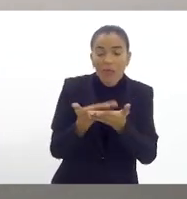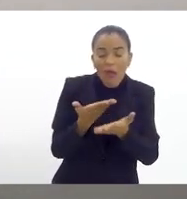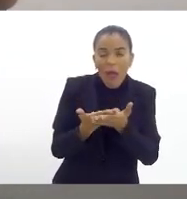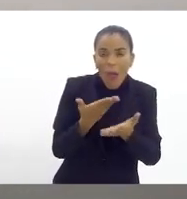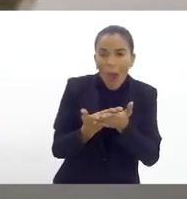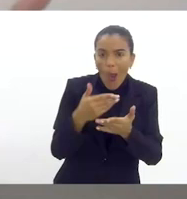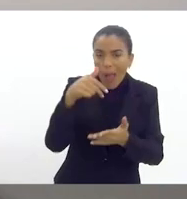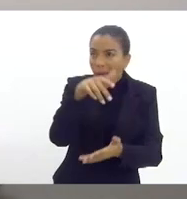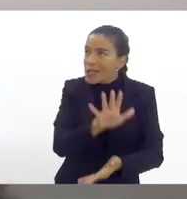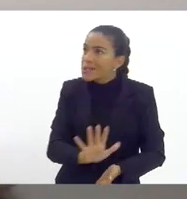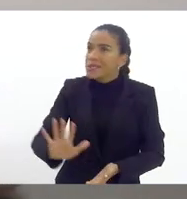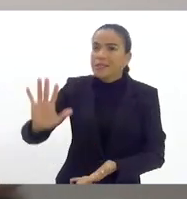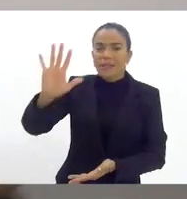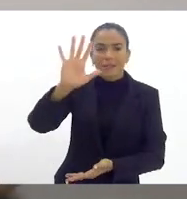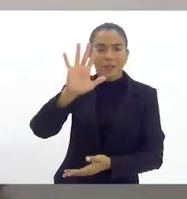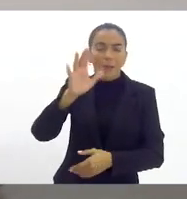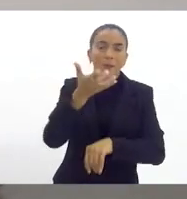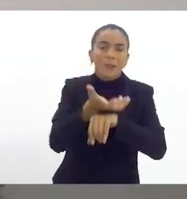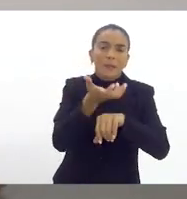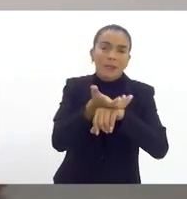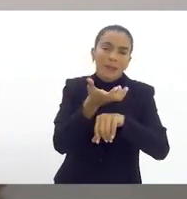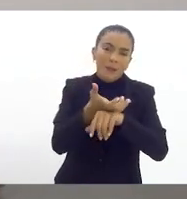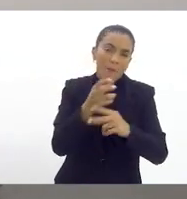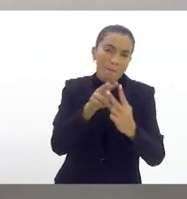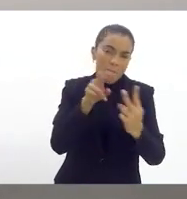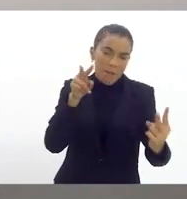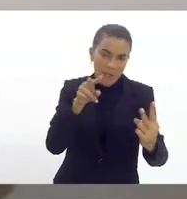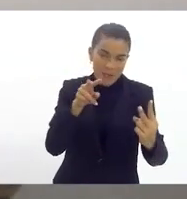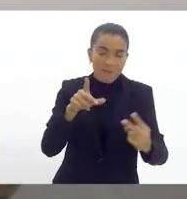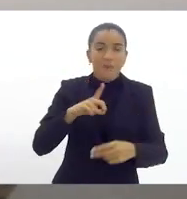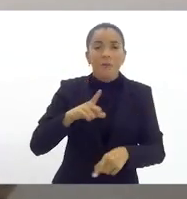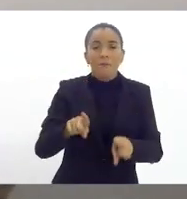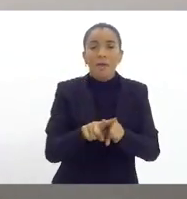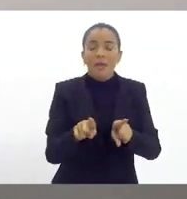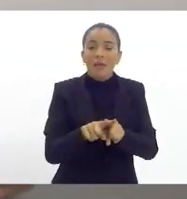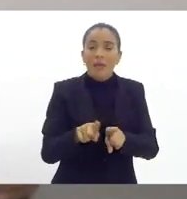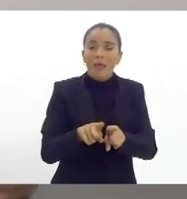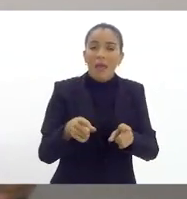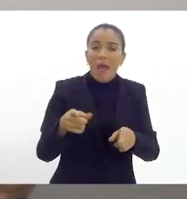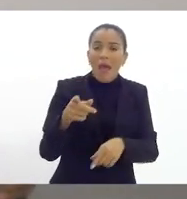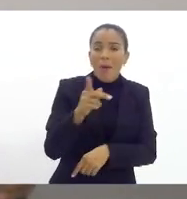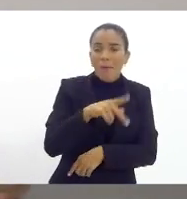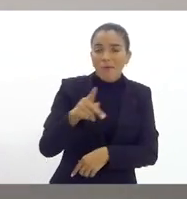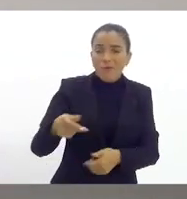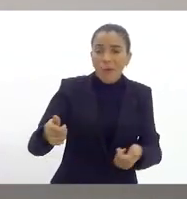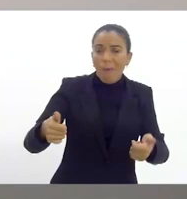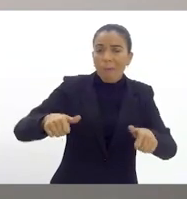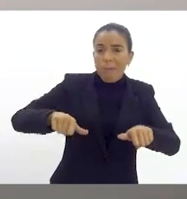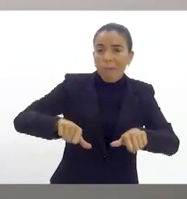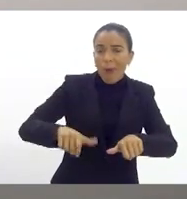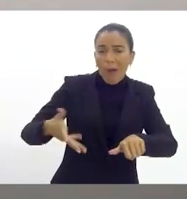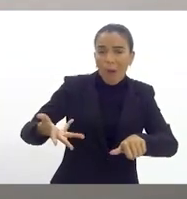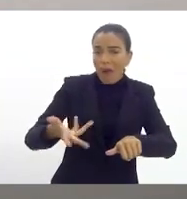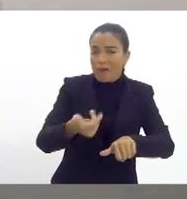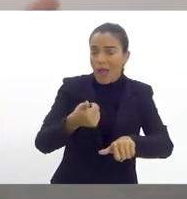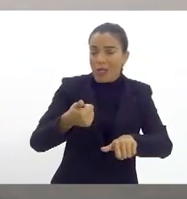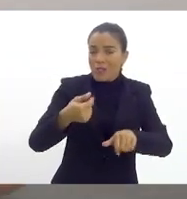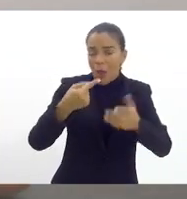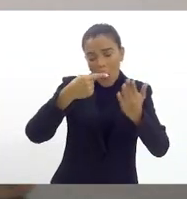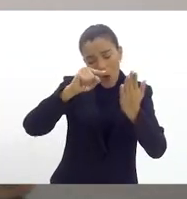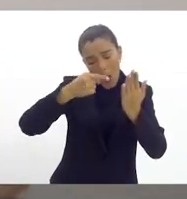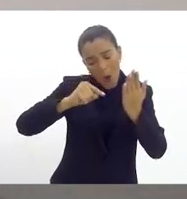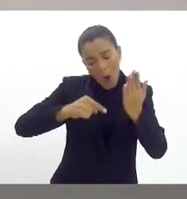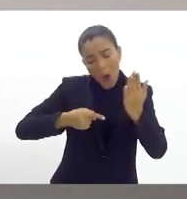nacionais nessas disciplinas online você tem a precarização do Trabalhador do professor de ter que corrigir muitas